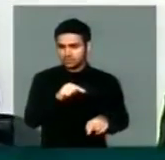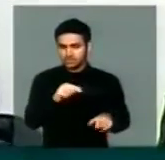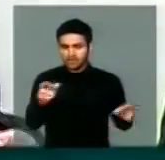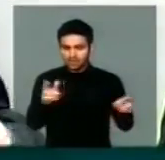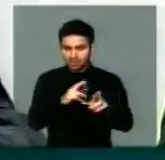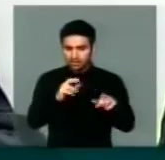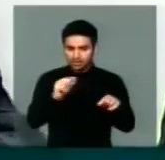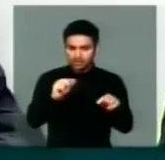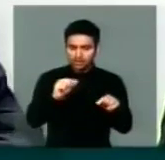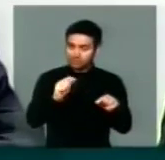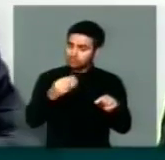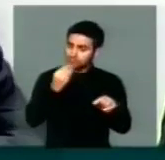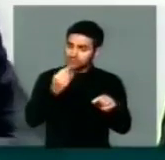que deveria estar apartada?